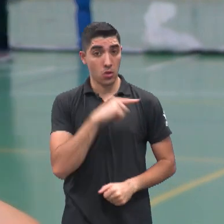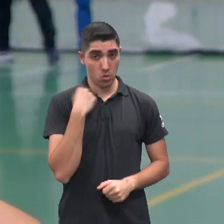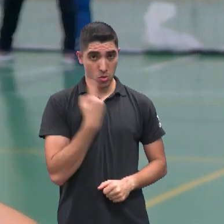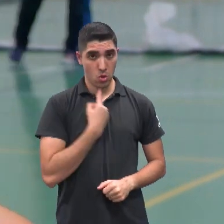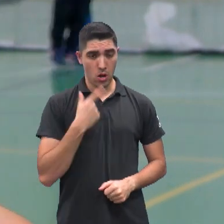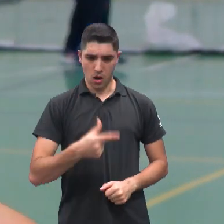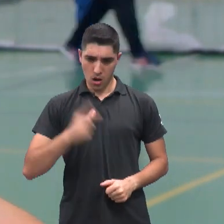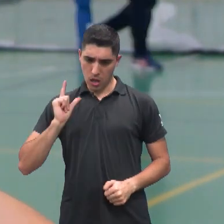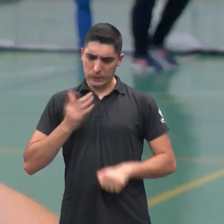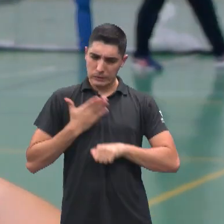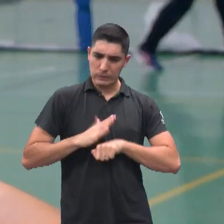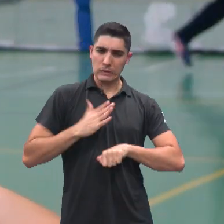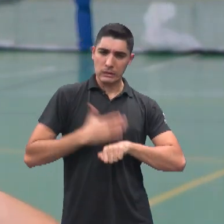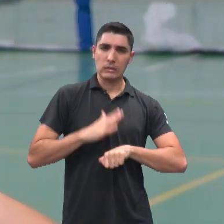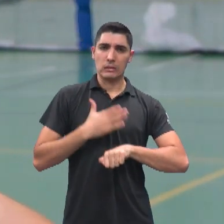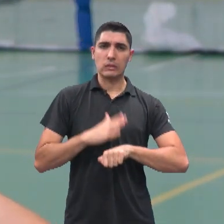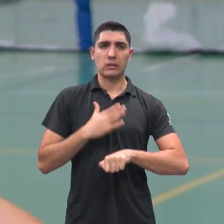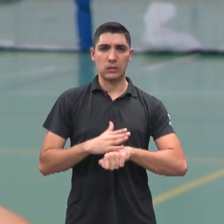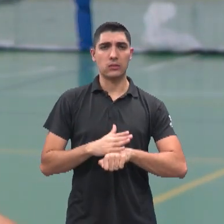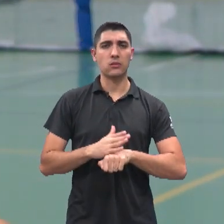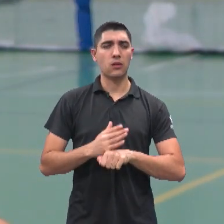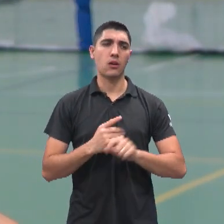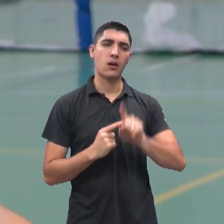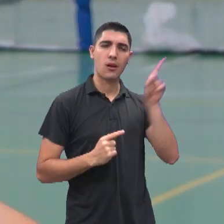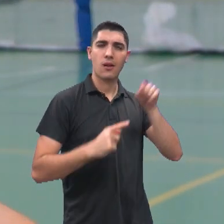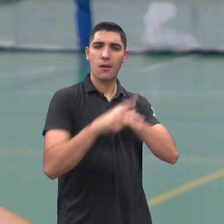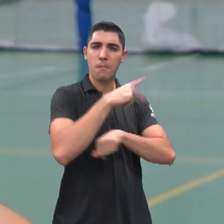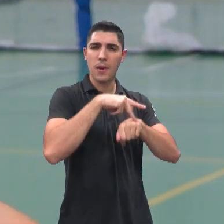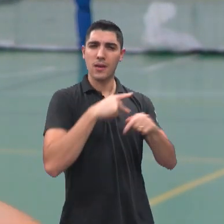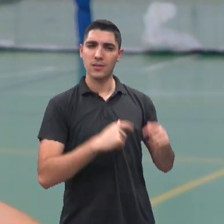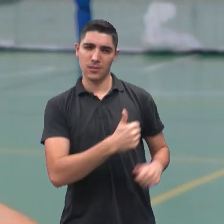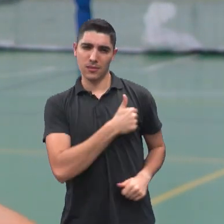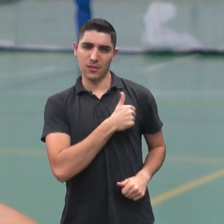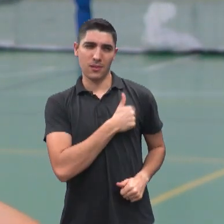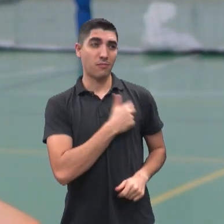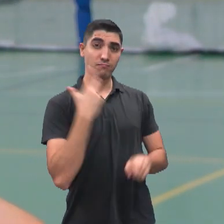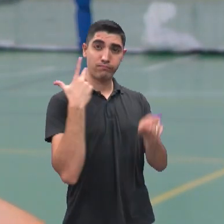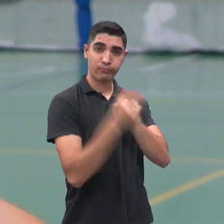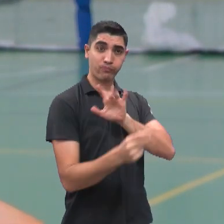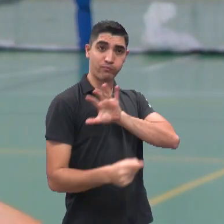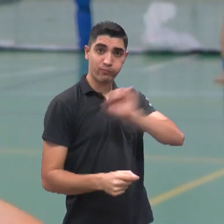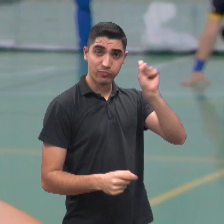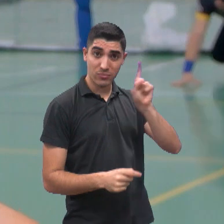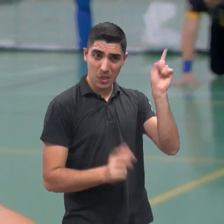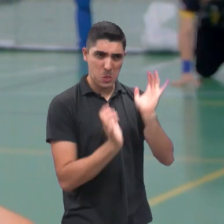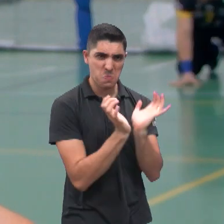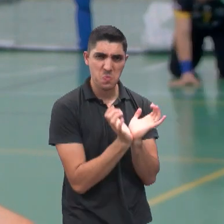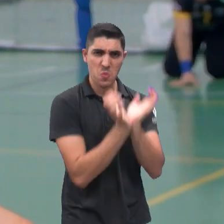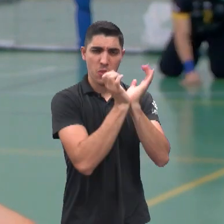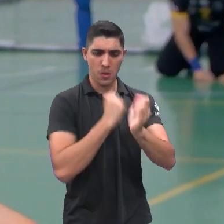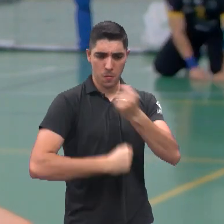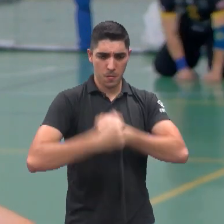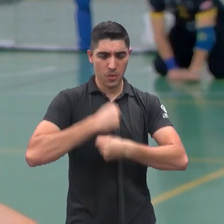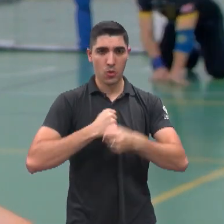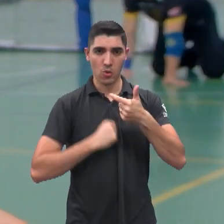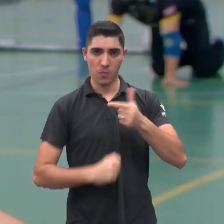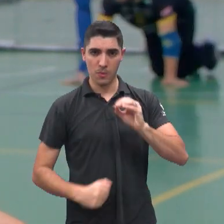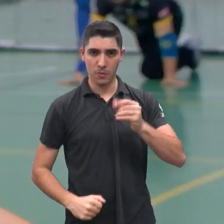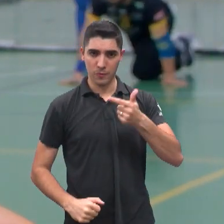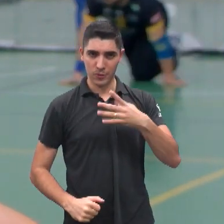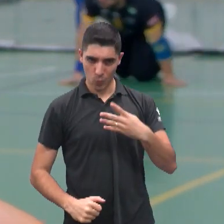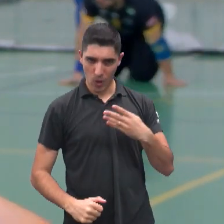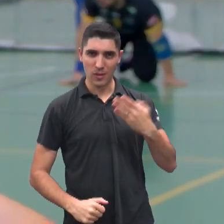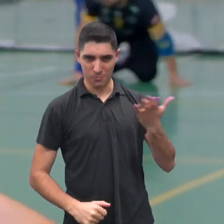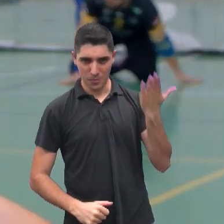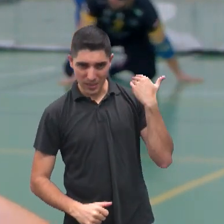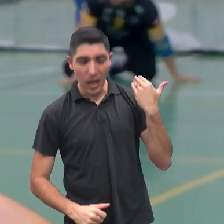fazendo desde o Grand Slam, né, de Golbol, lá que a gente conquistou a vaga no Grand Slam em 2024, ano passado, né?